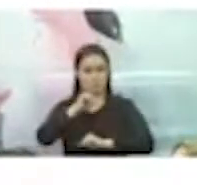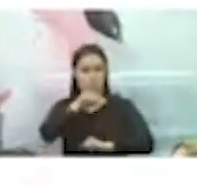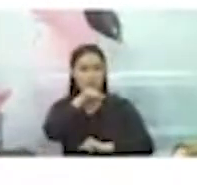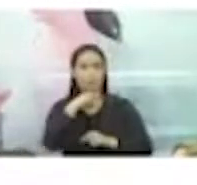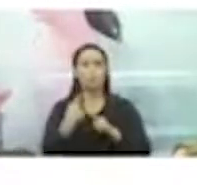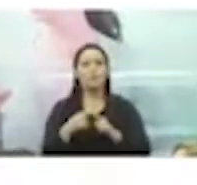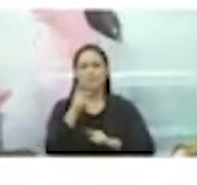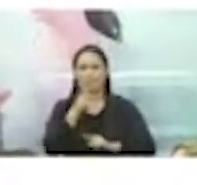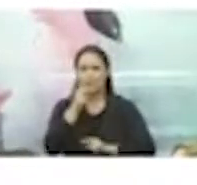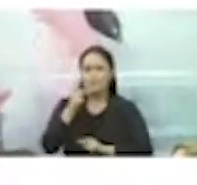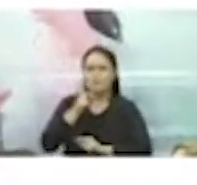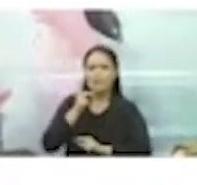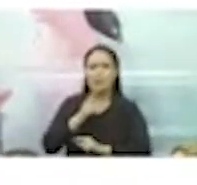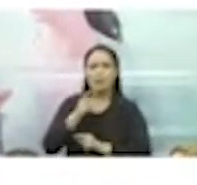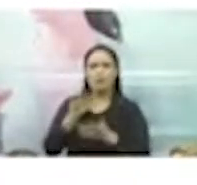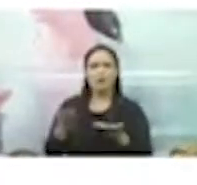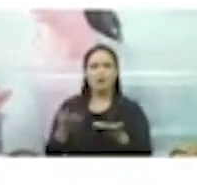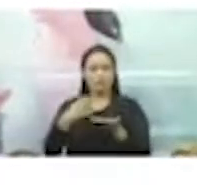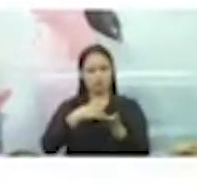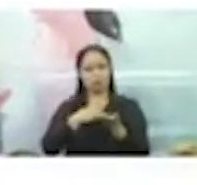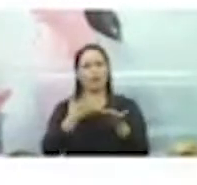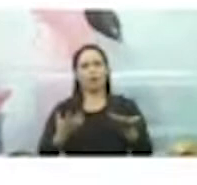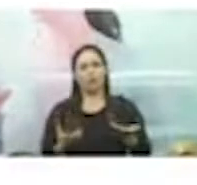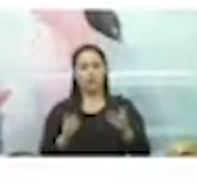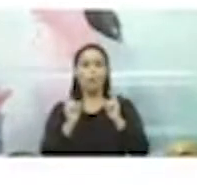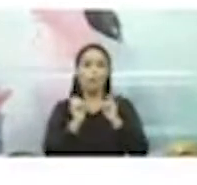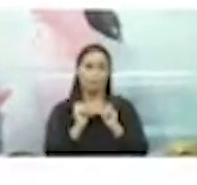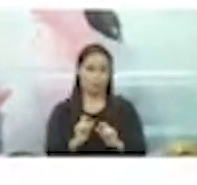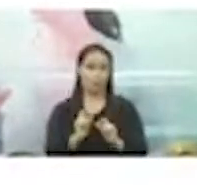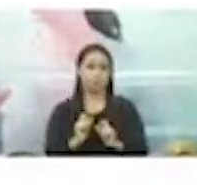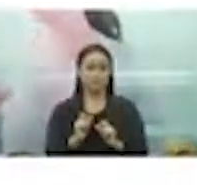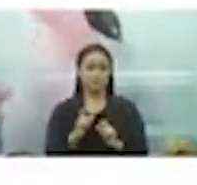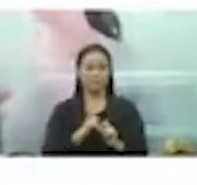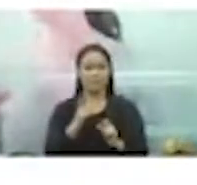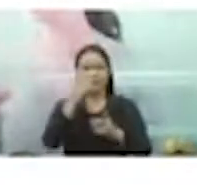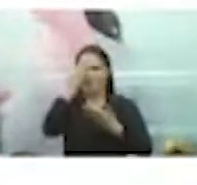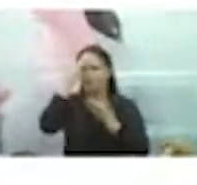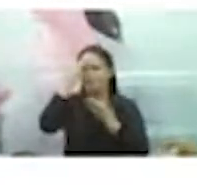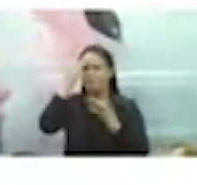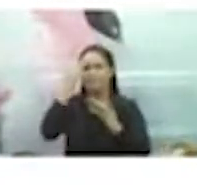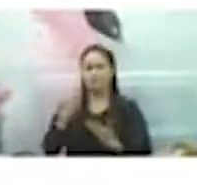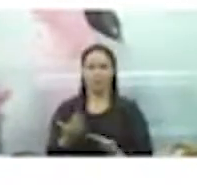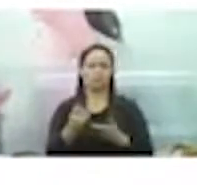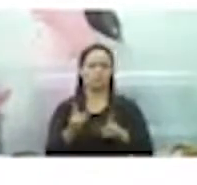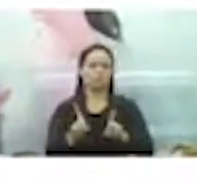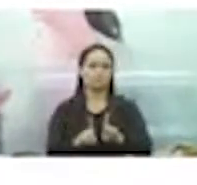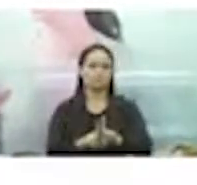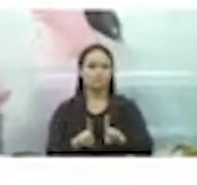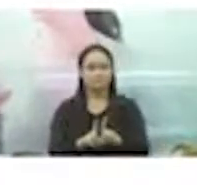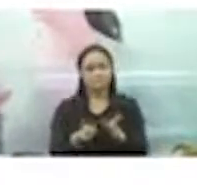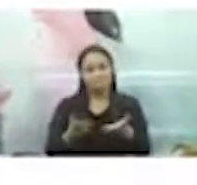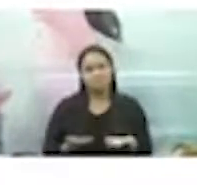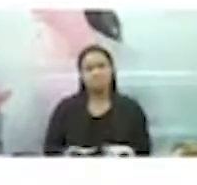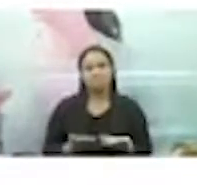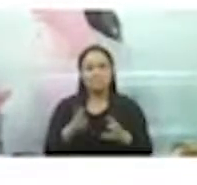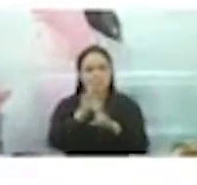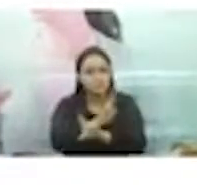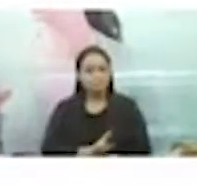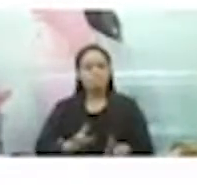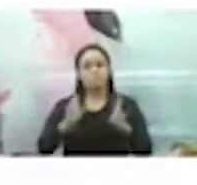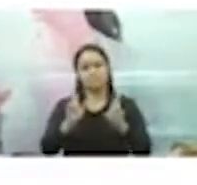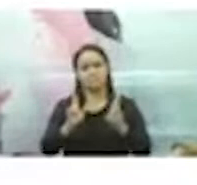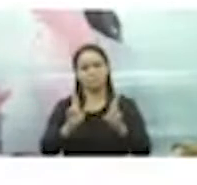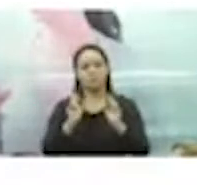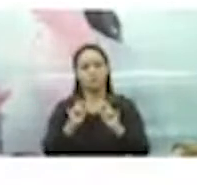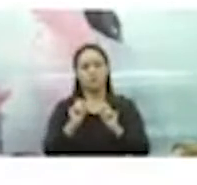gente fala tanto desse gesto, né? Que é um gesto de gratidão, enfim, né? De esperança,